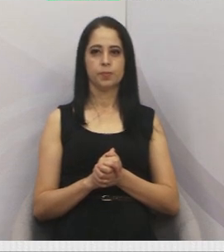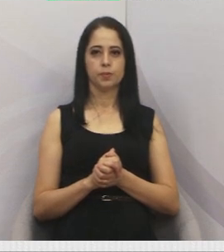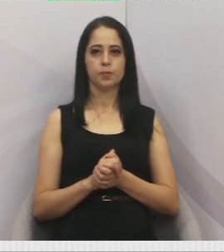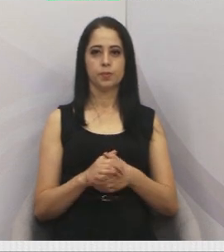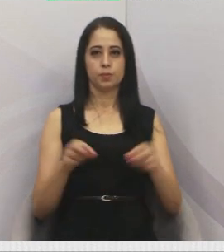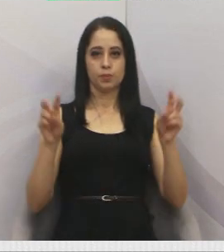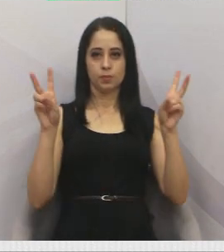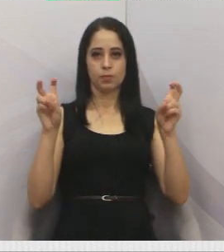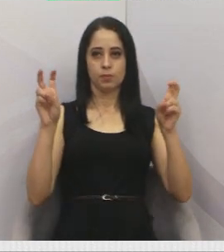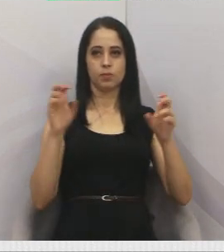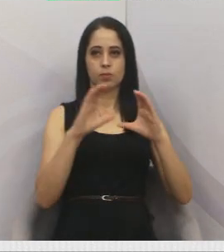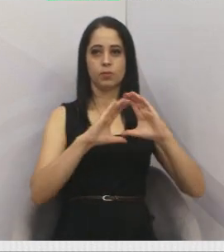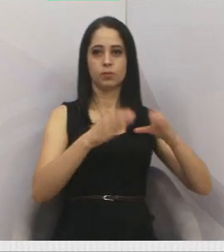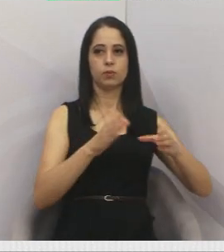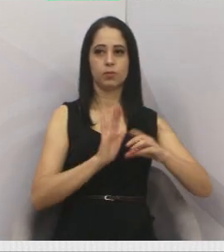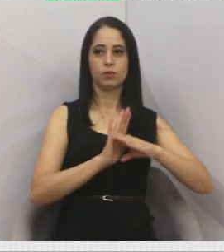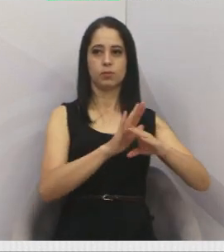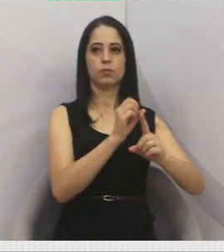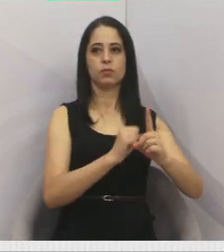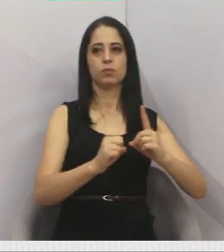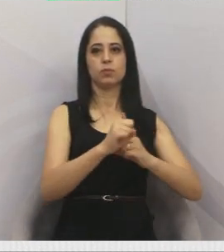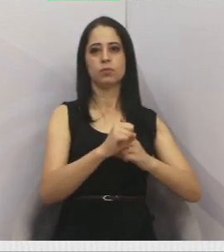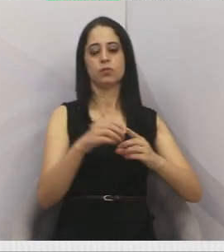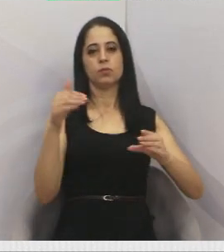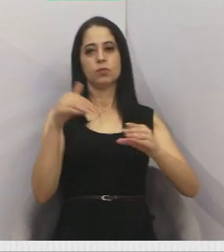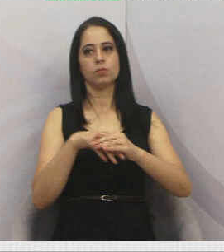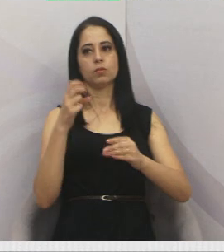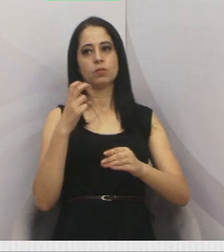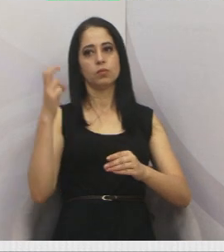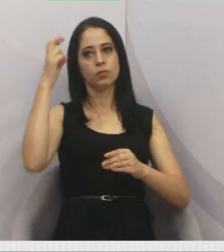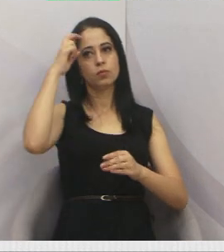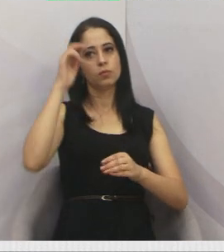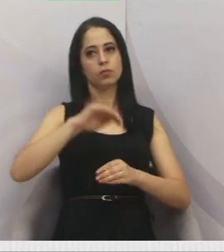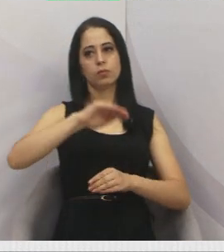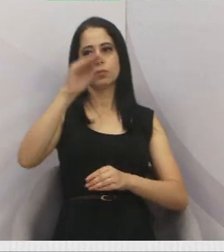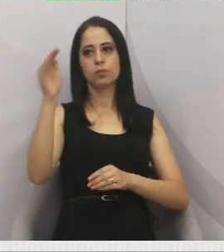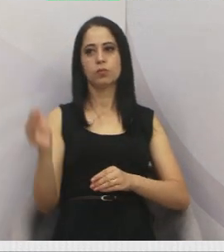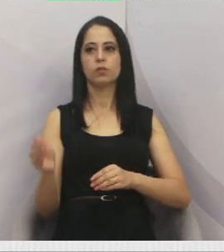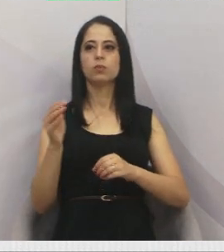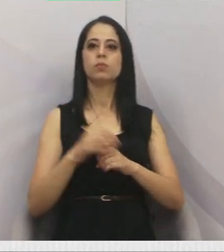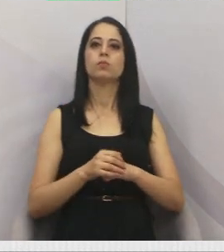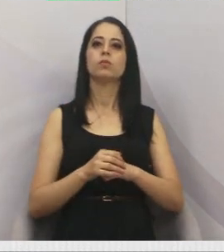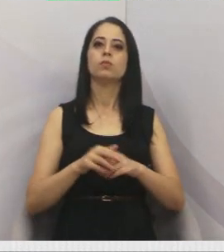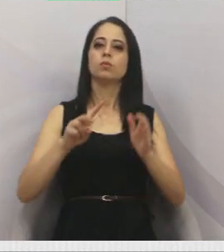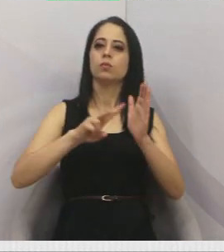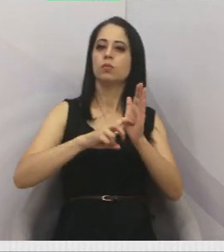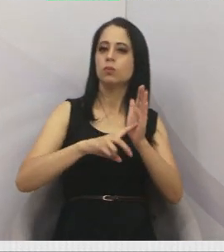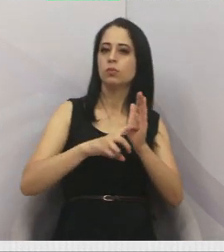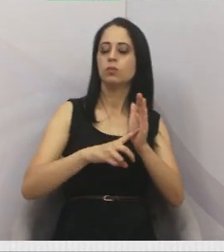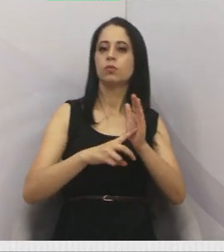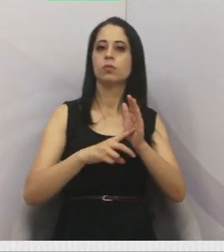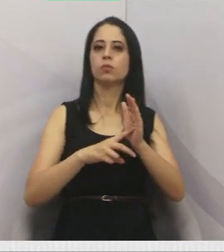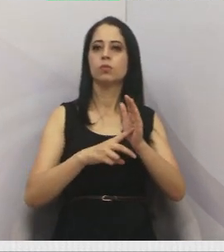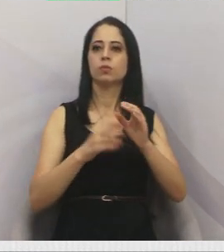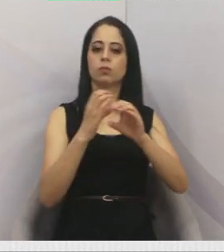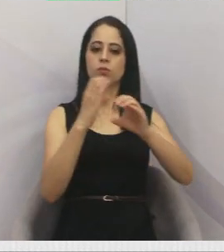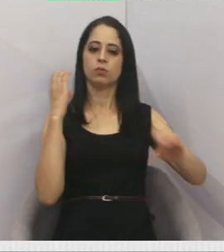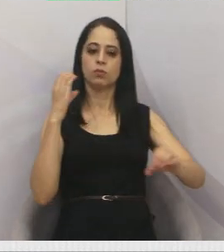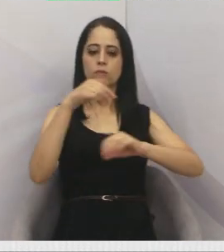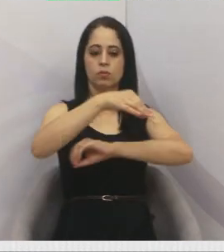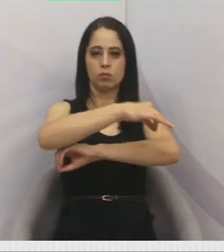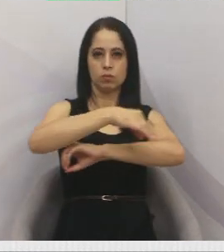Segmento Movimentos Populares, um voto para Cultura no Morro. Segmento Entidade Classe Sindical, um voto para Sindicato dos